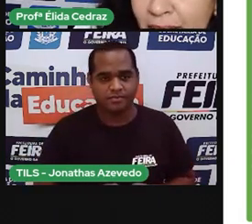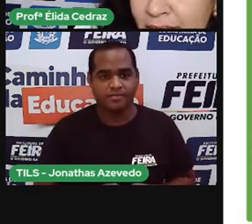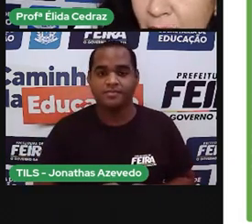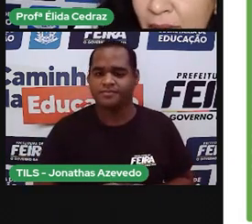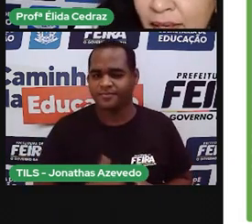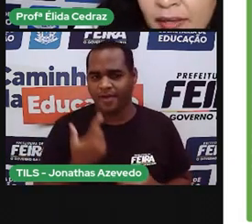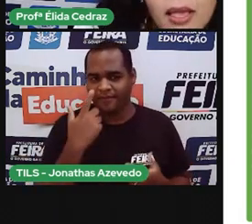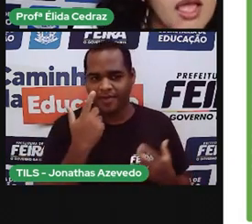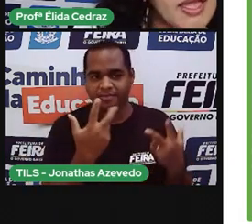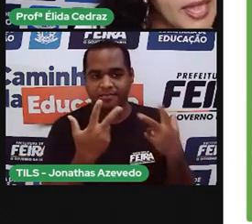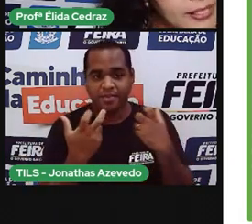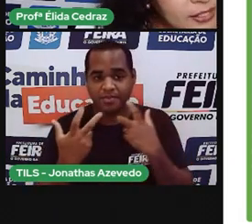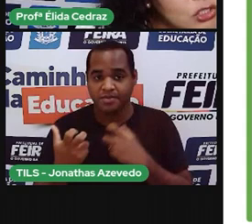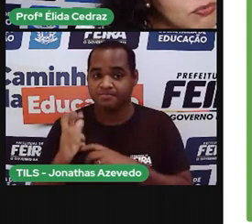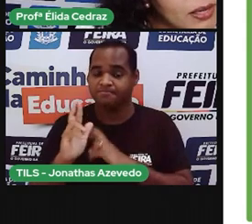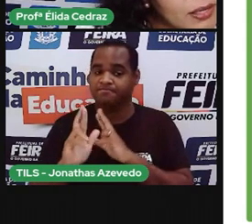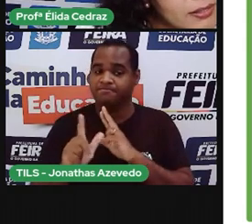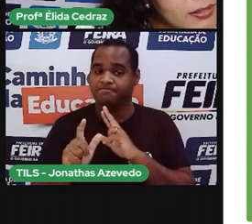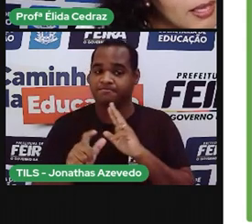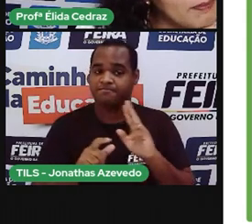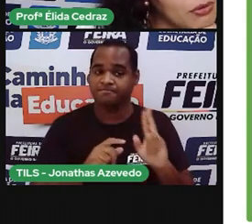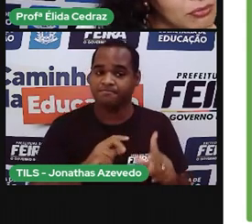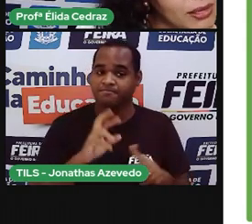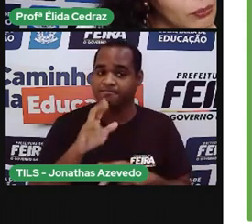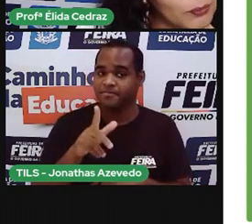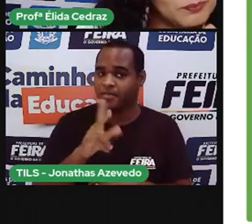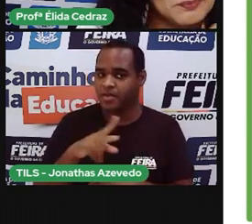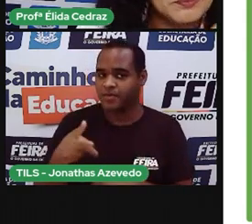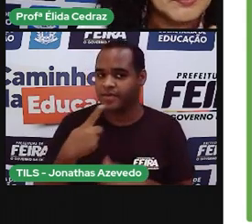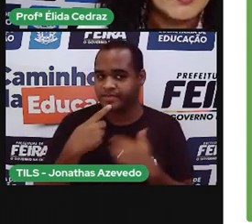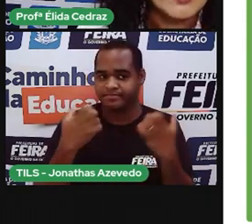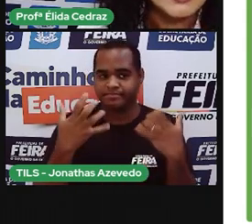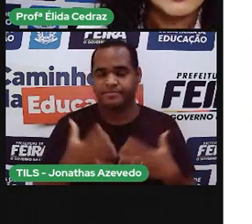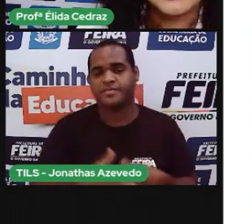vai perceber essas diferenças que a Pró falou.